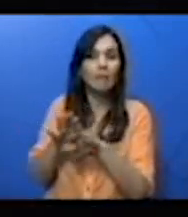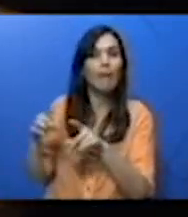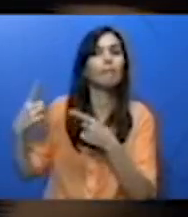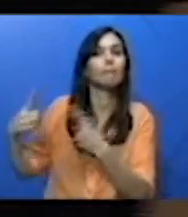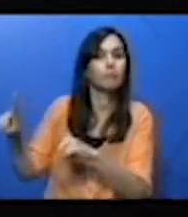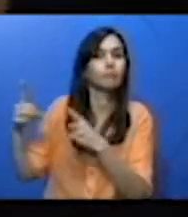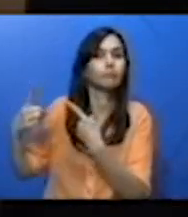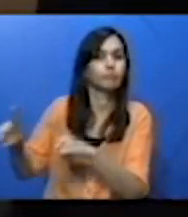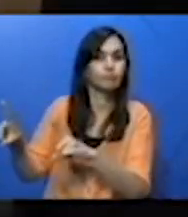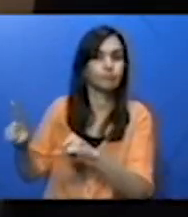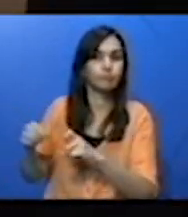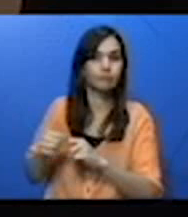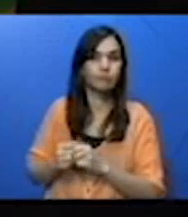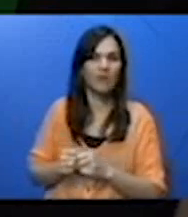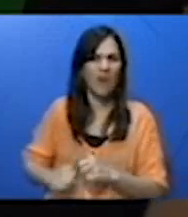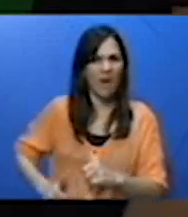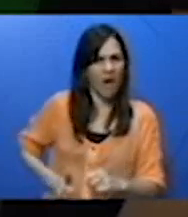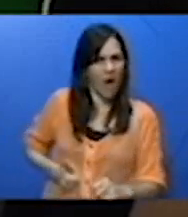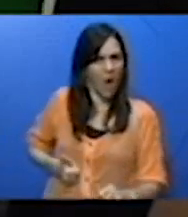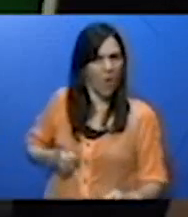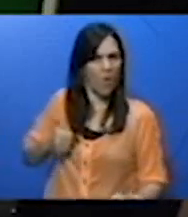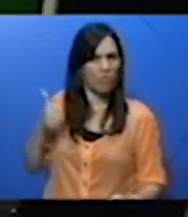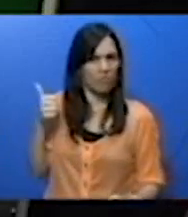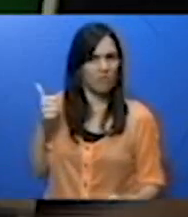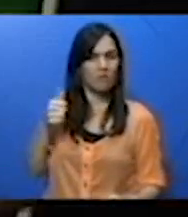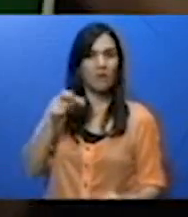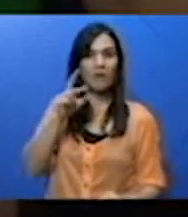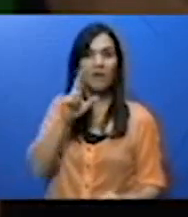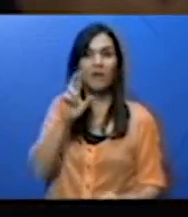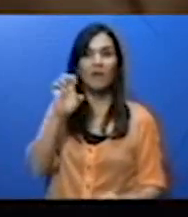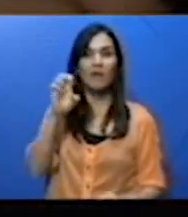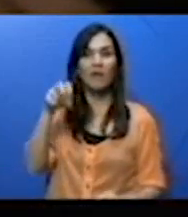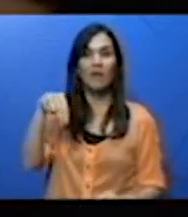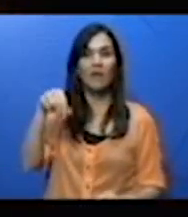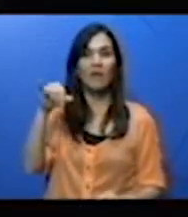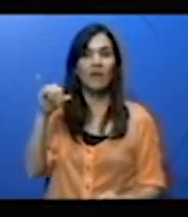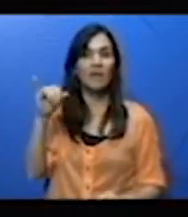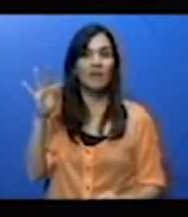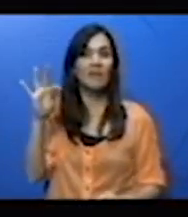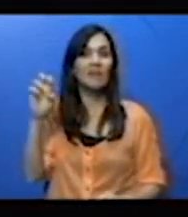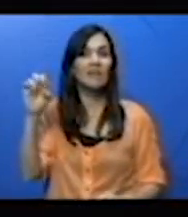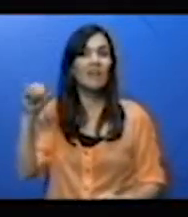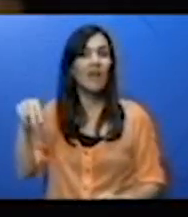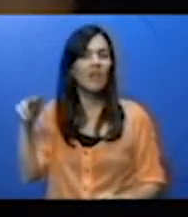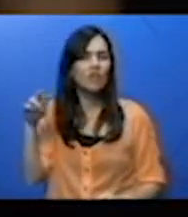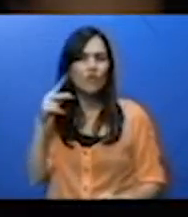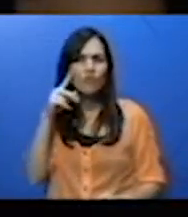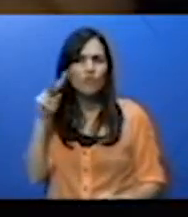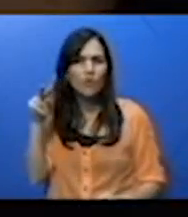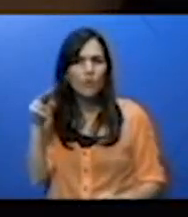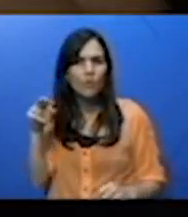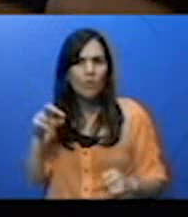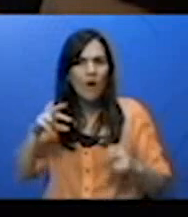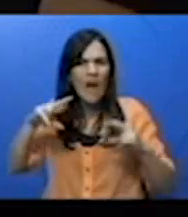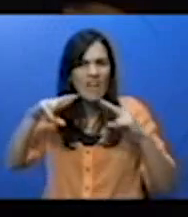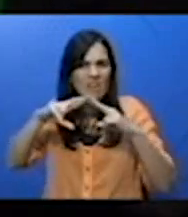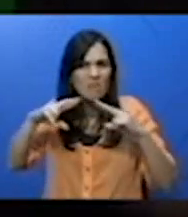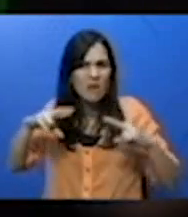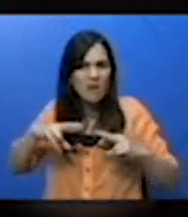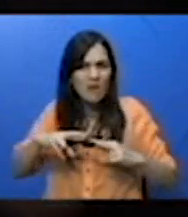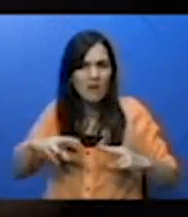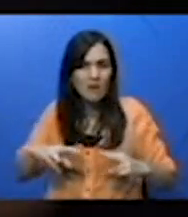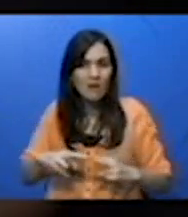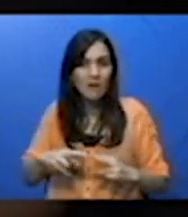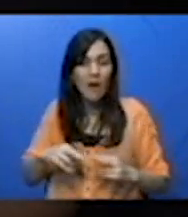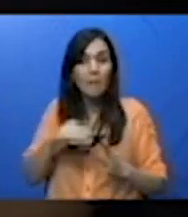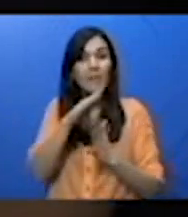presunçosa, arrogante, renitente. Deu para perceber as rimas para achar? Então agora vamos